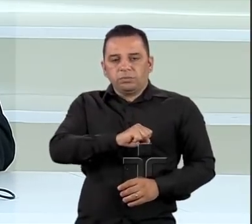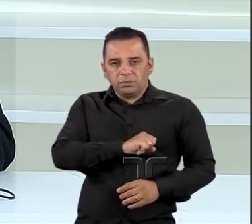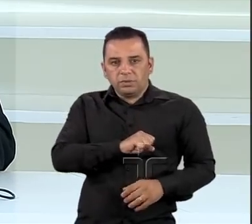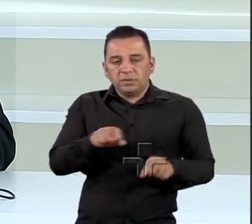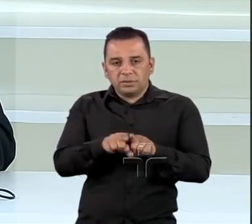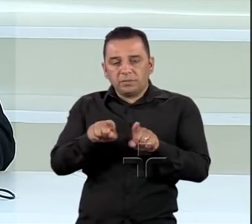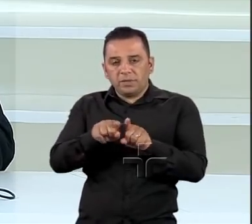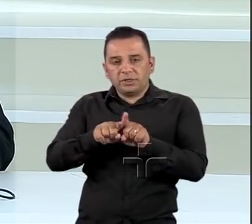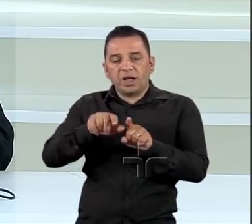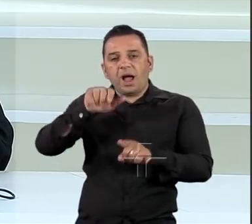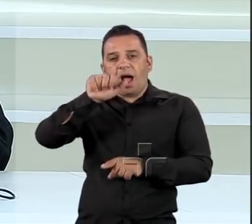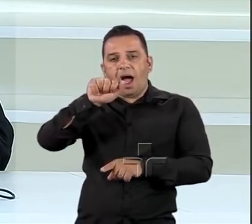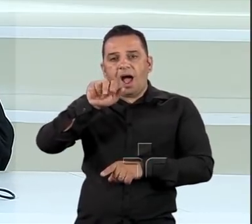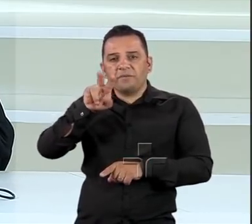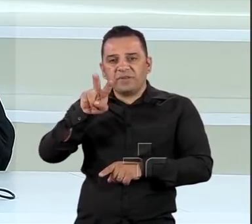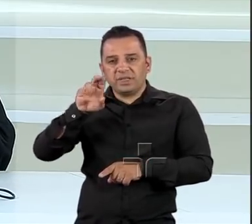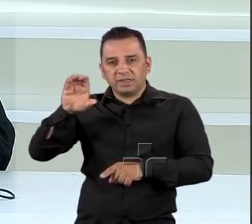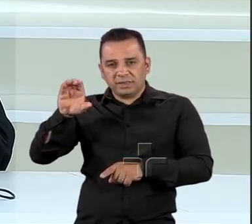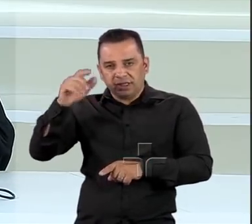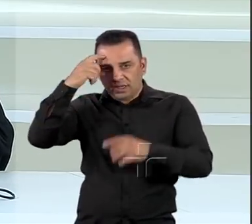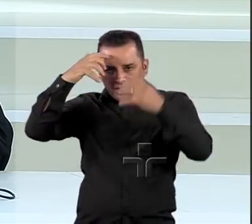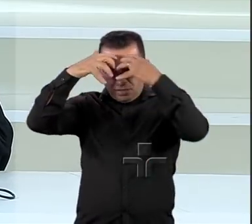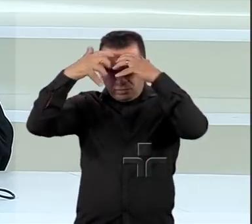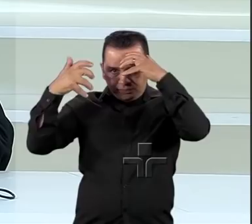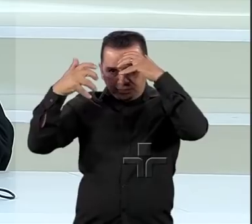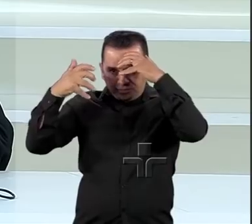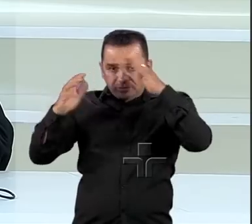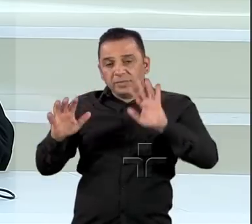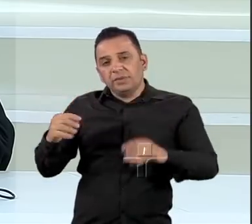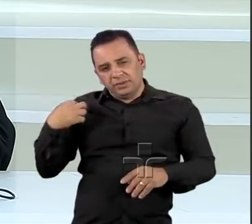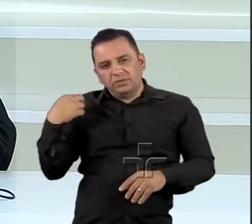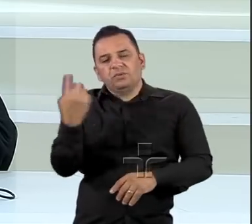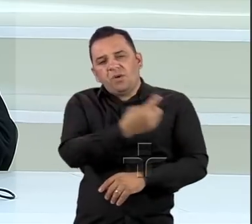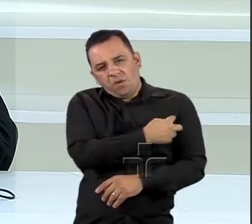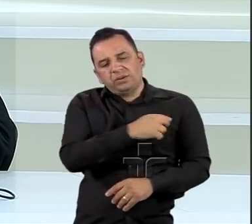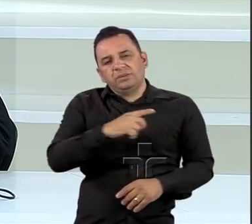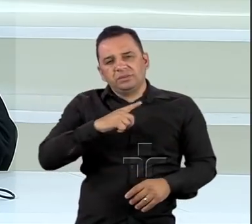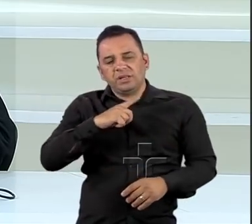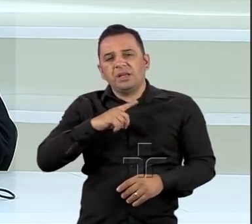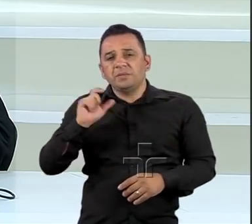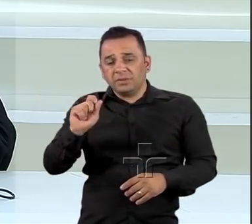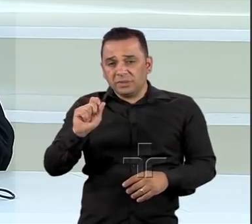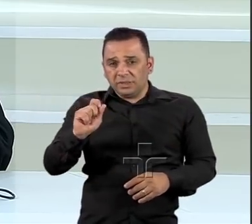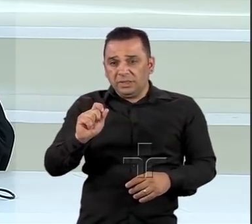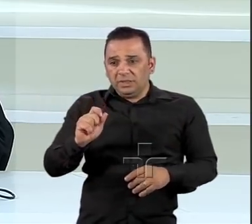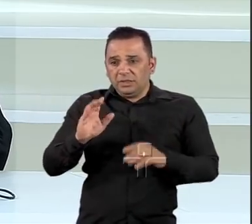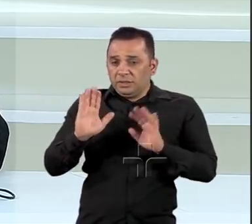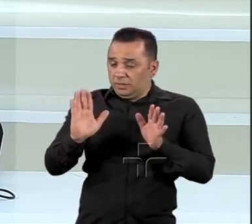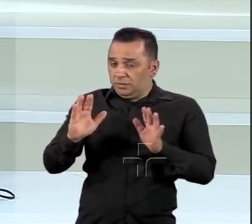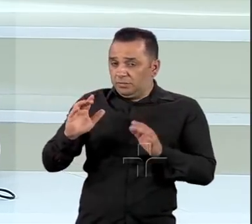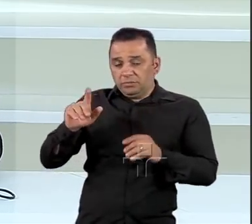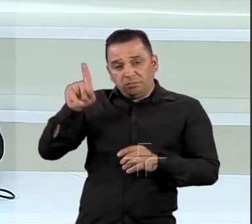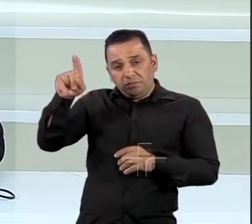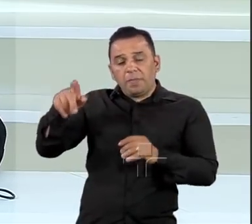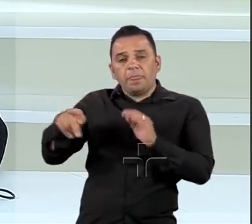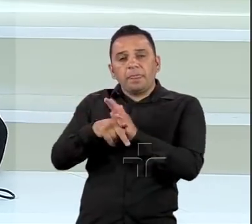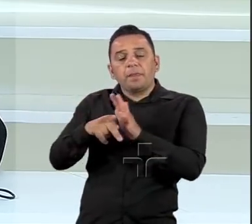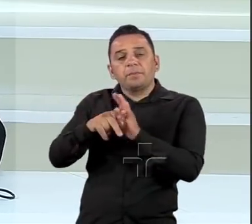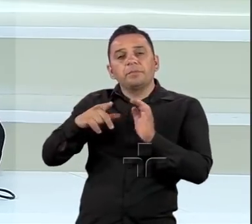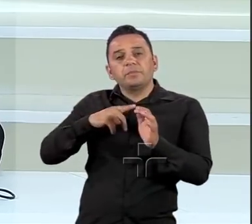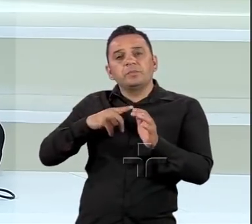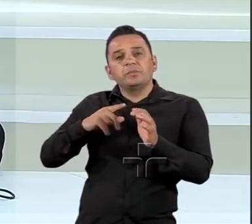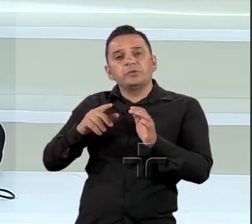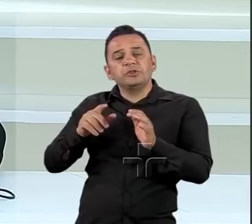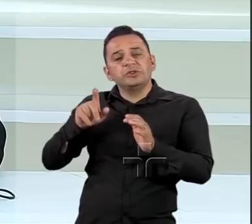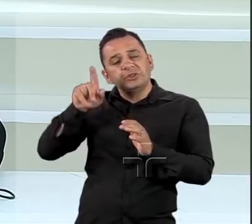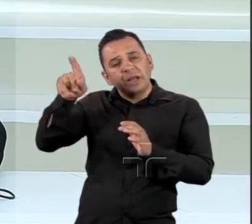possa efetivamente poder fazer isso. Por exemplo, agora nós estamos com o resultado, um ano pós-implantado, um sistema de trombólise